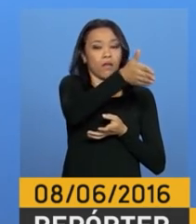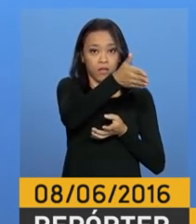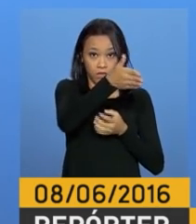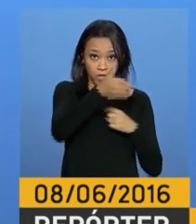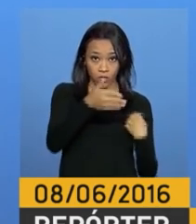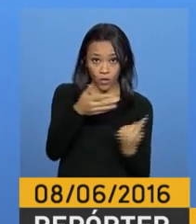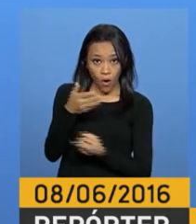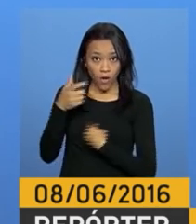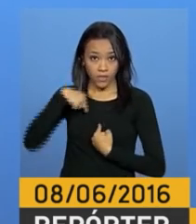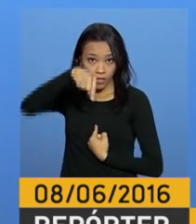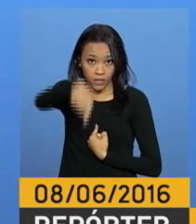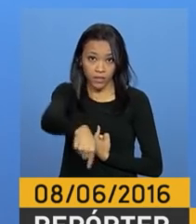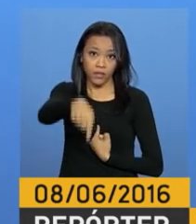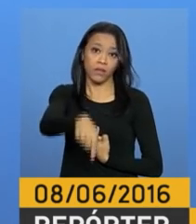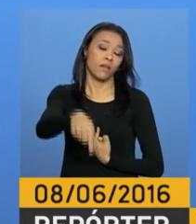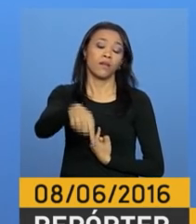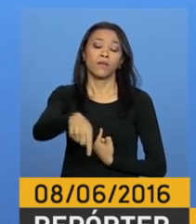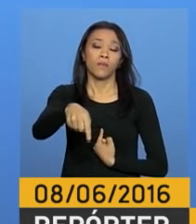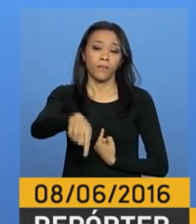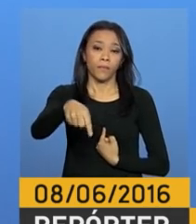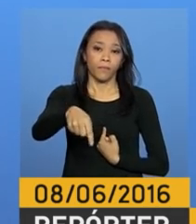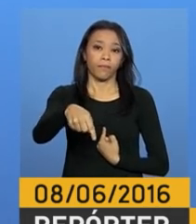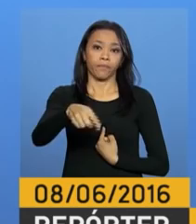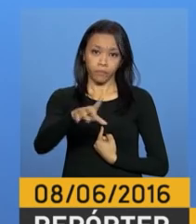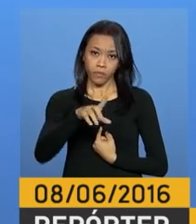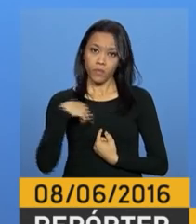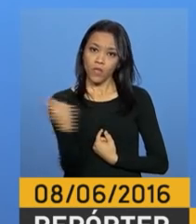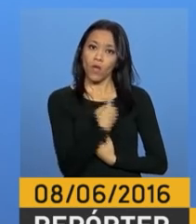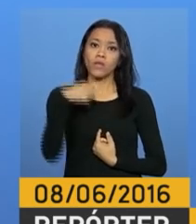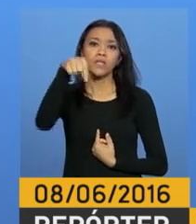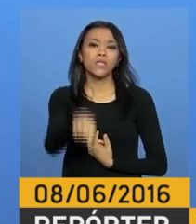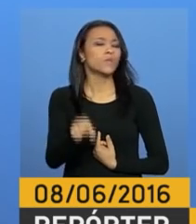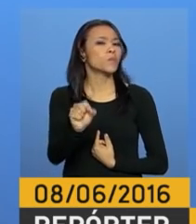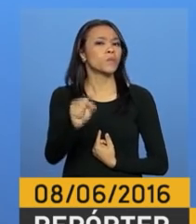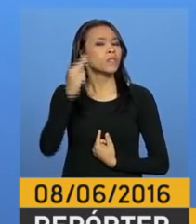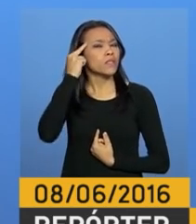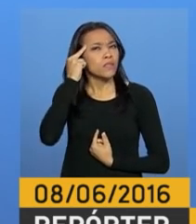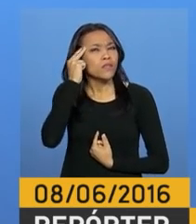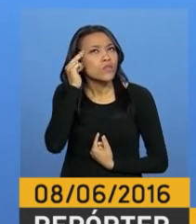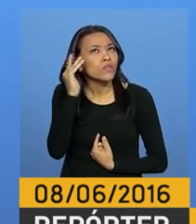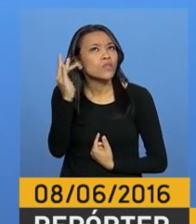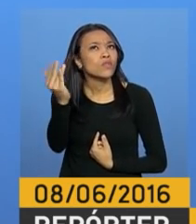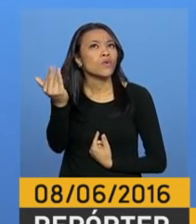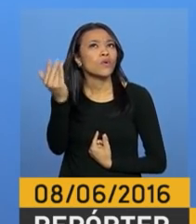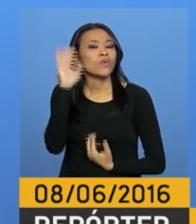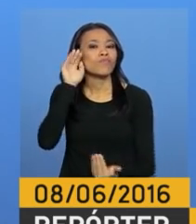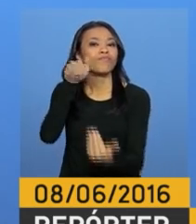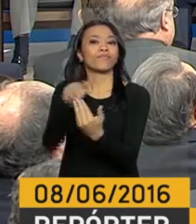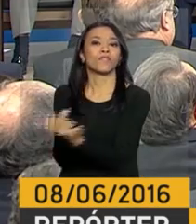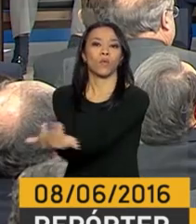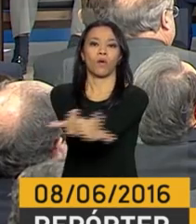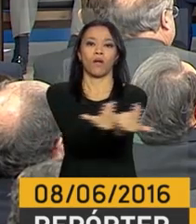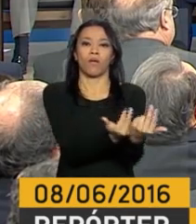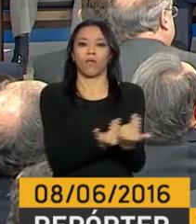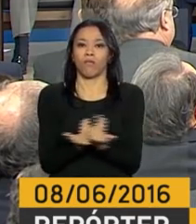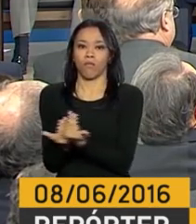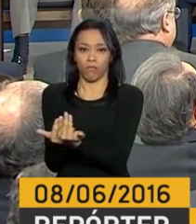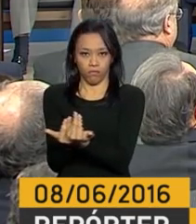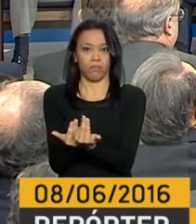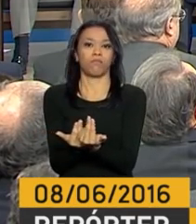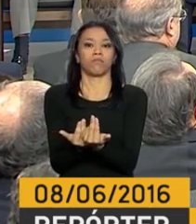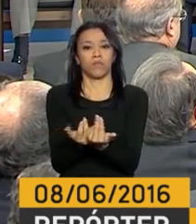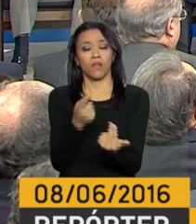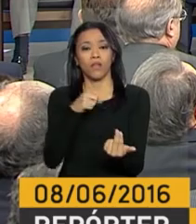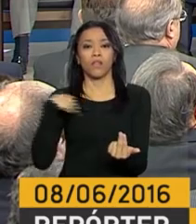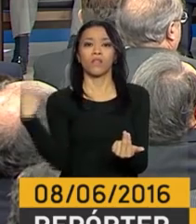aqui excelência todos nós aqui temos um sonho comum todos